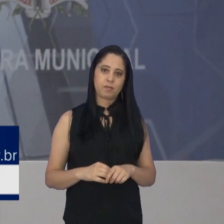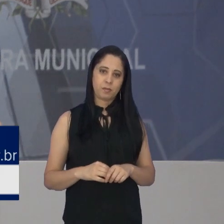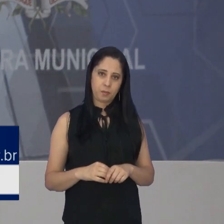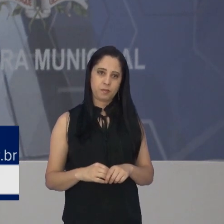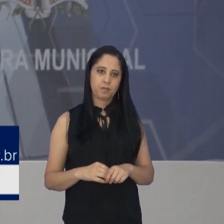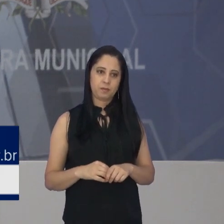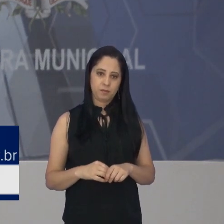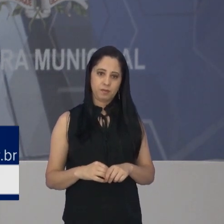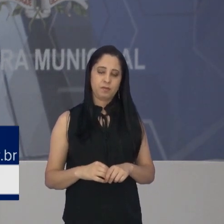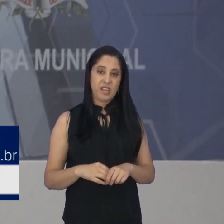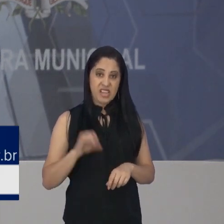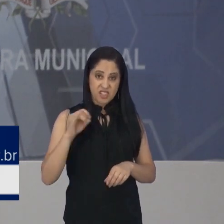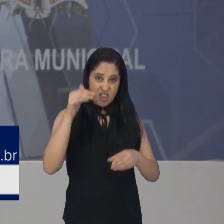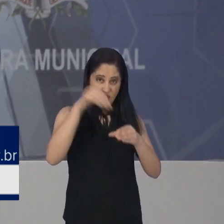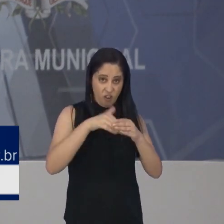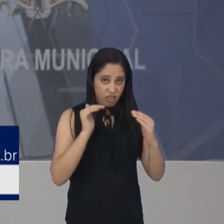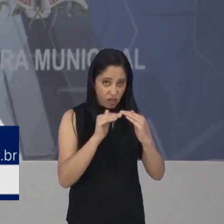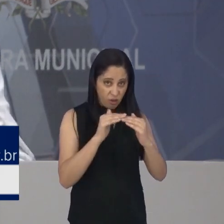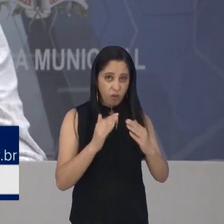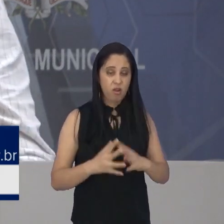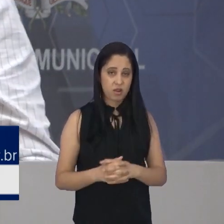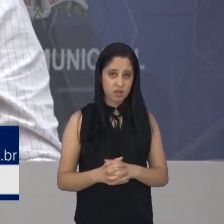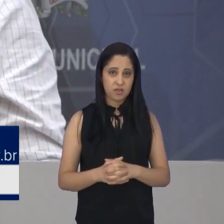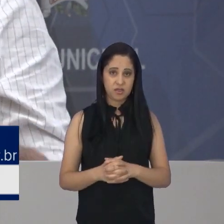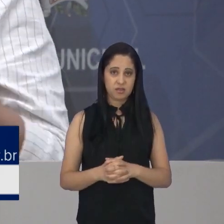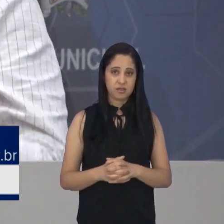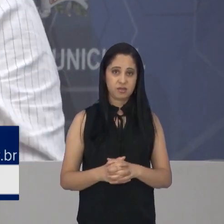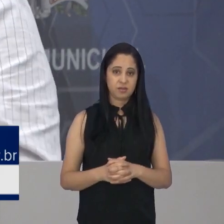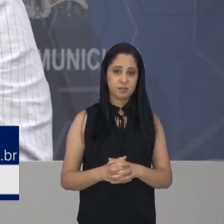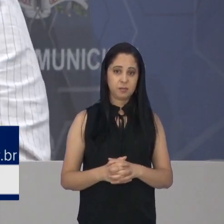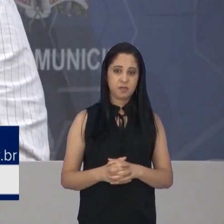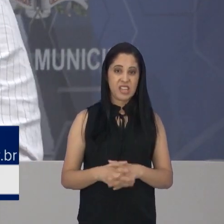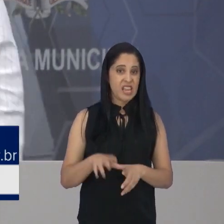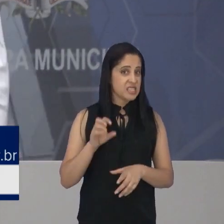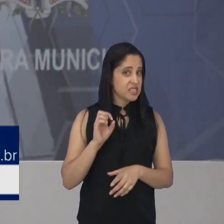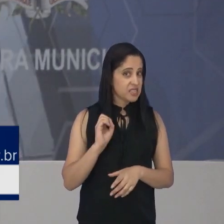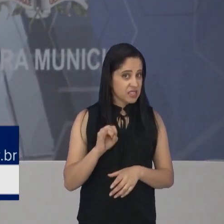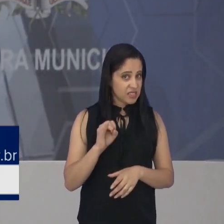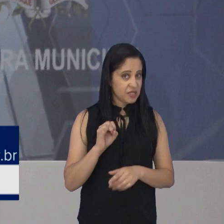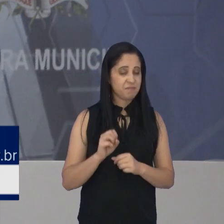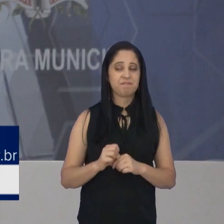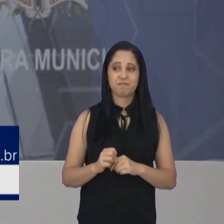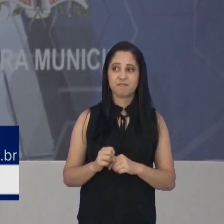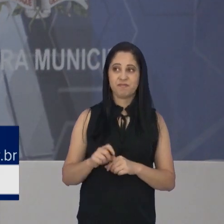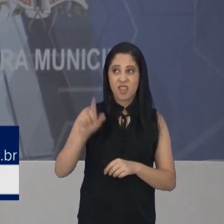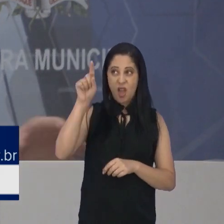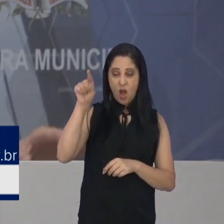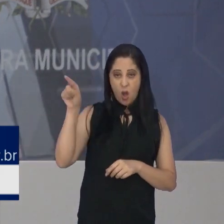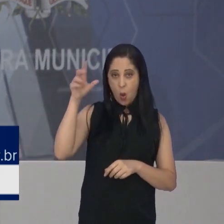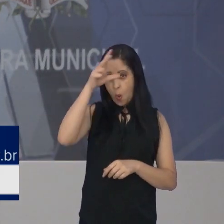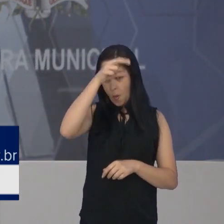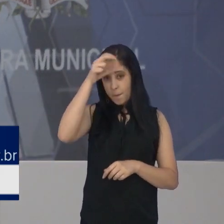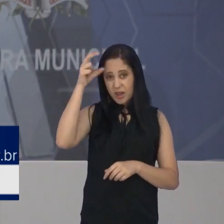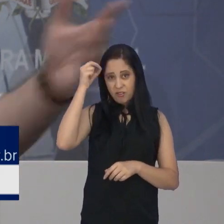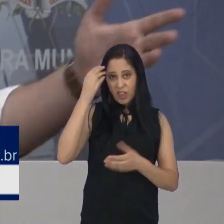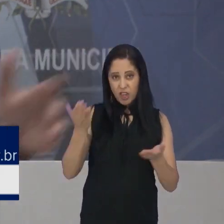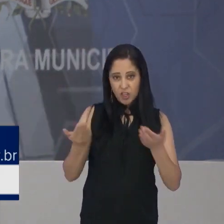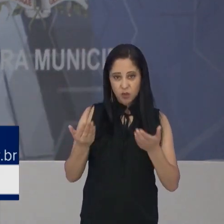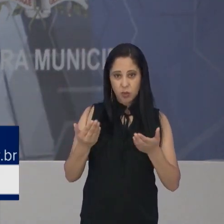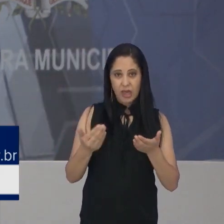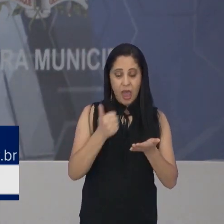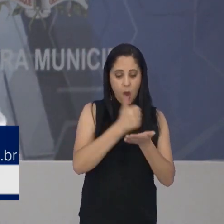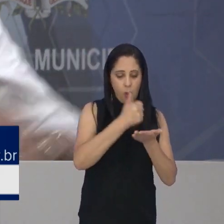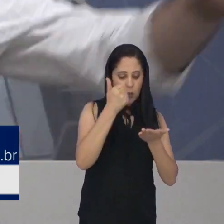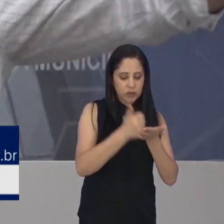convalidando, se a gente votar a favor disso. E se a intenção era fazer a prorrogação, se havia